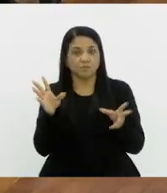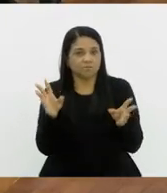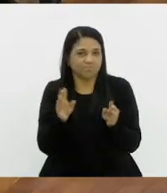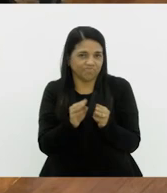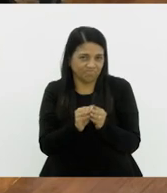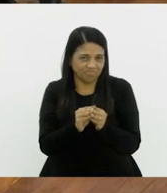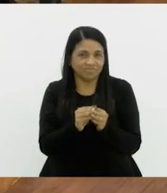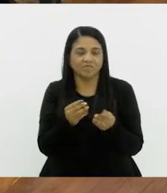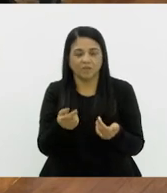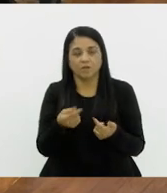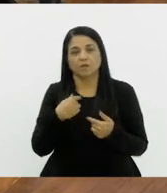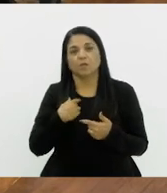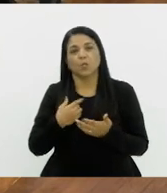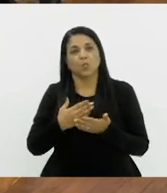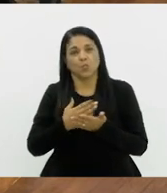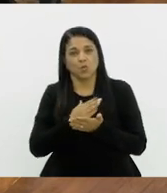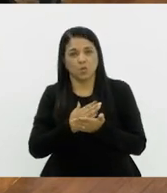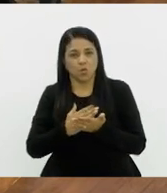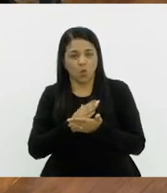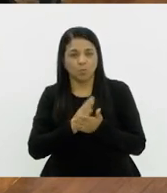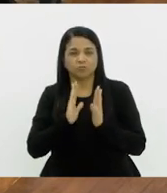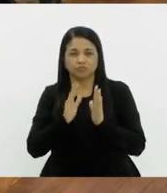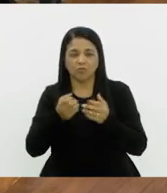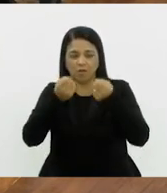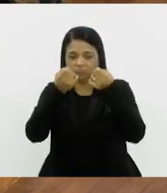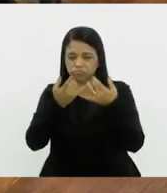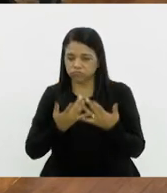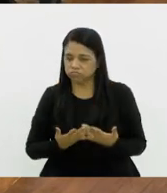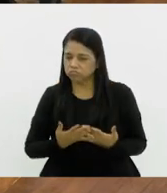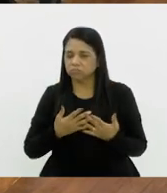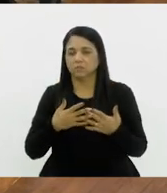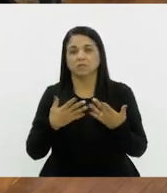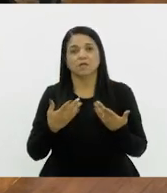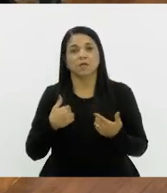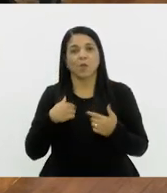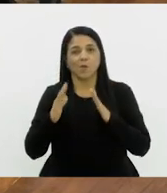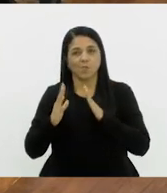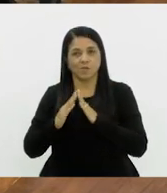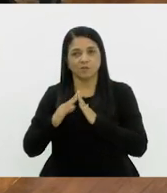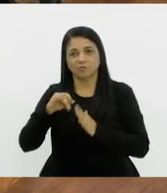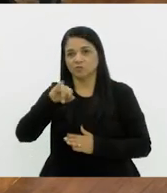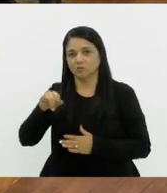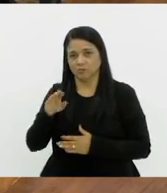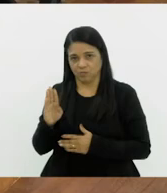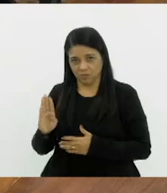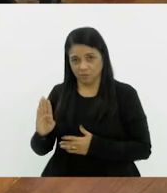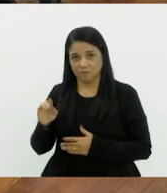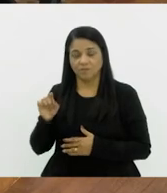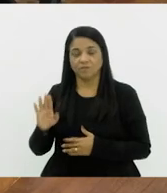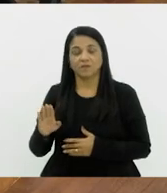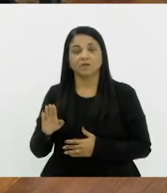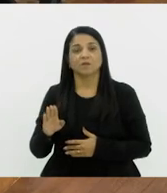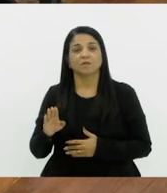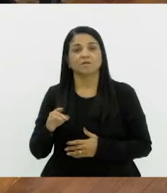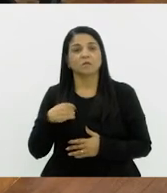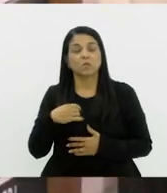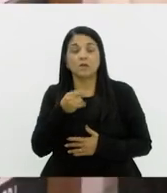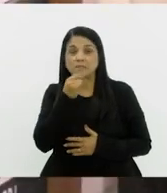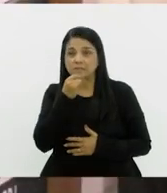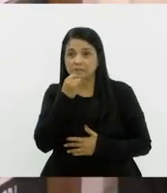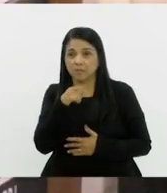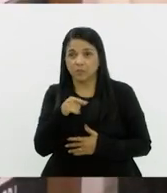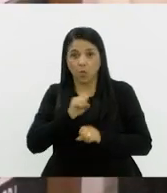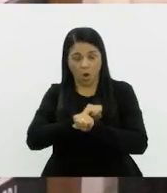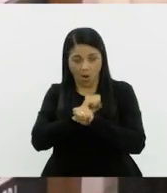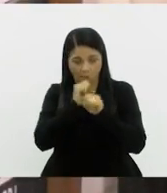eu acho que a questão do incômodo já foi bastante ressaltada. Eu sou moradora do Jardim Botânico. É só mais um exemplo. Quando